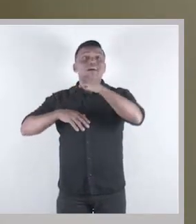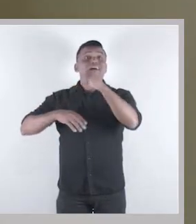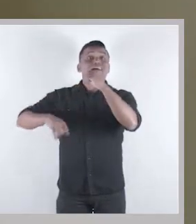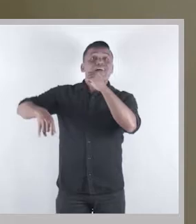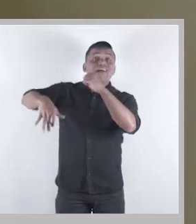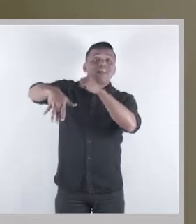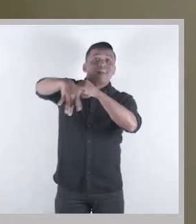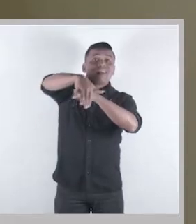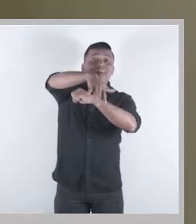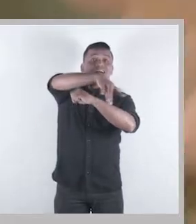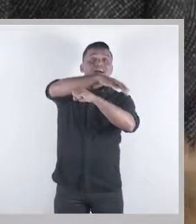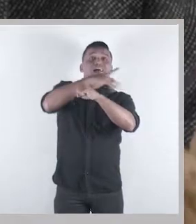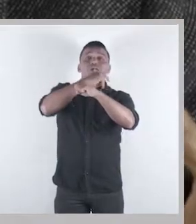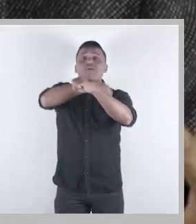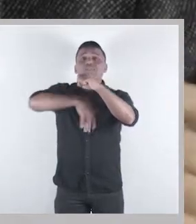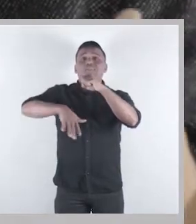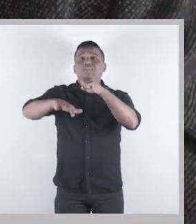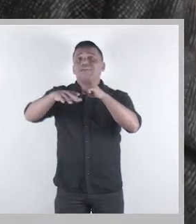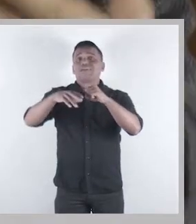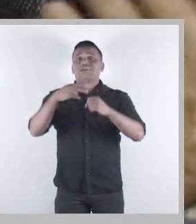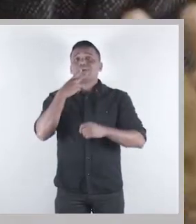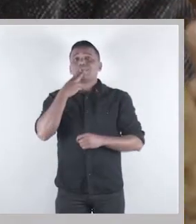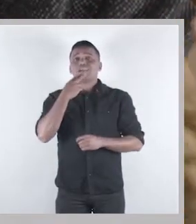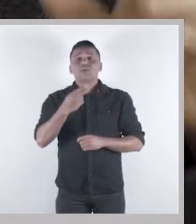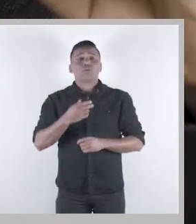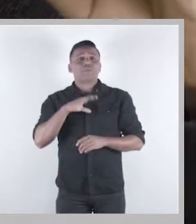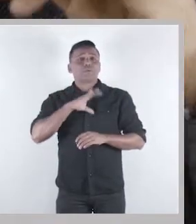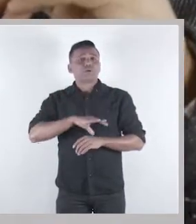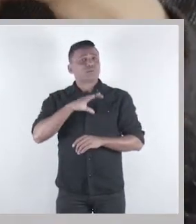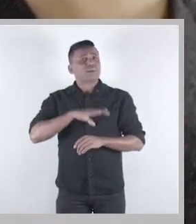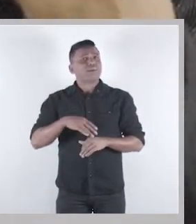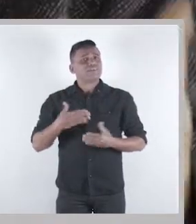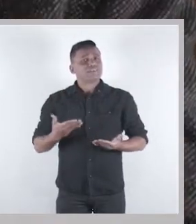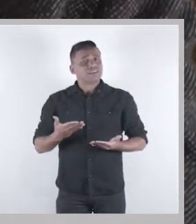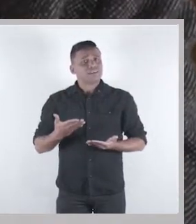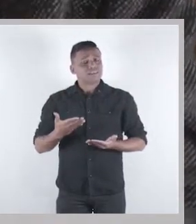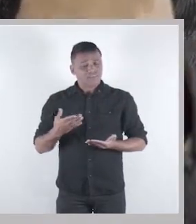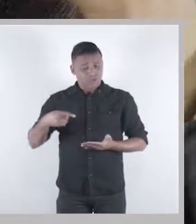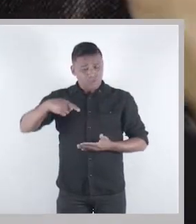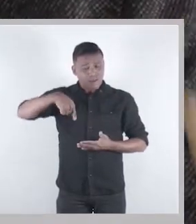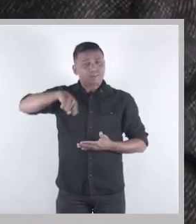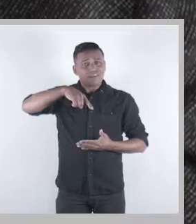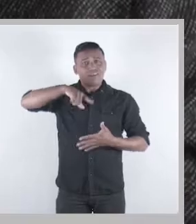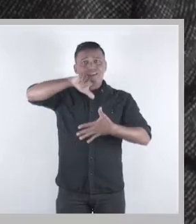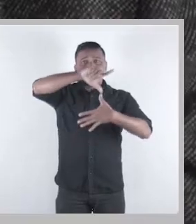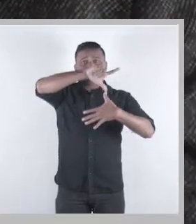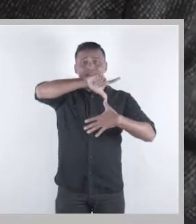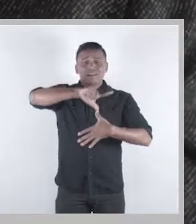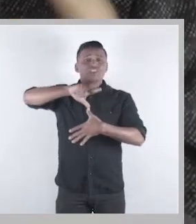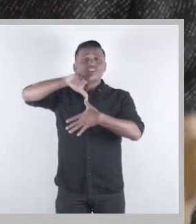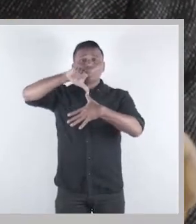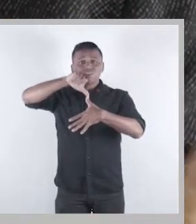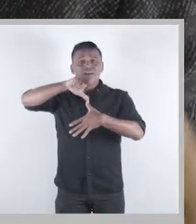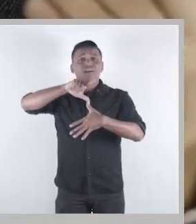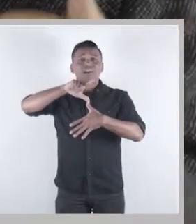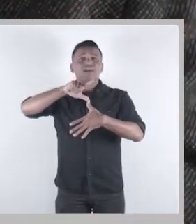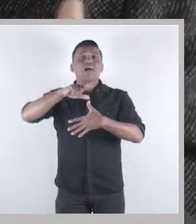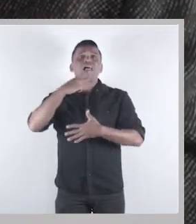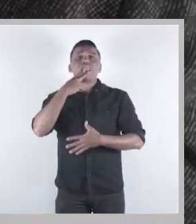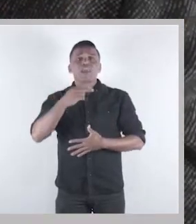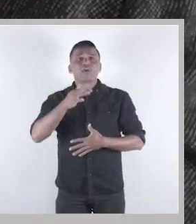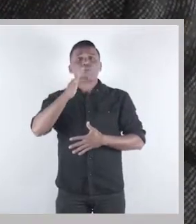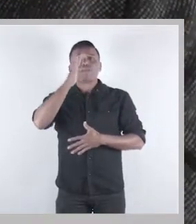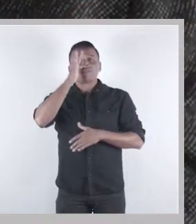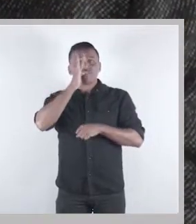aqui é na América Latina também se fala o francês né sim o português eo espanhol são todas as